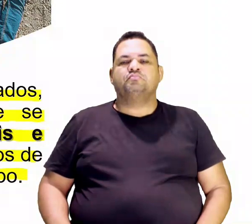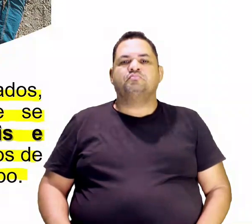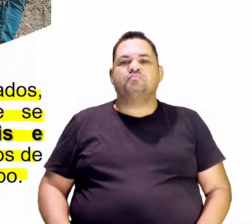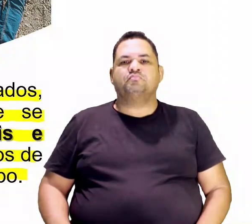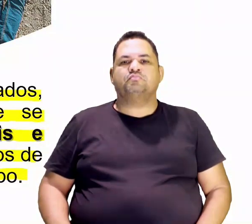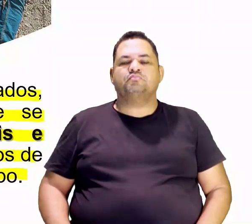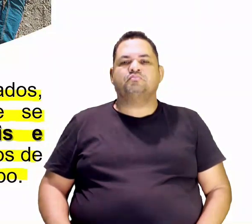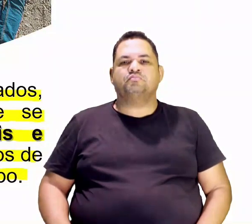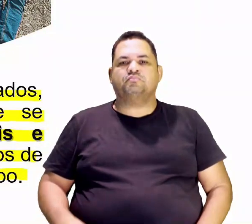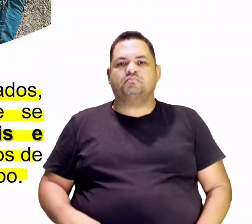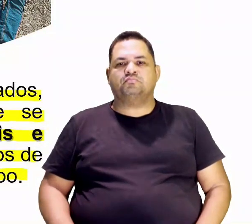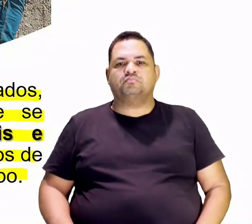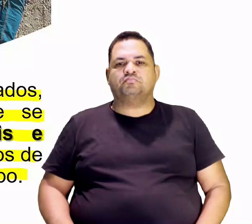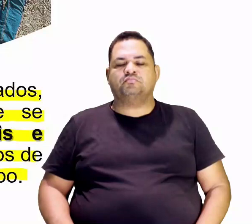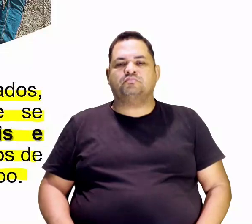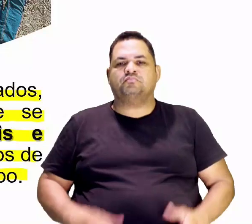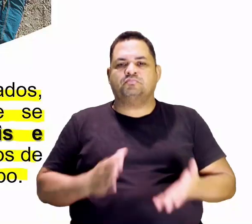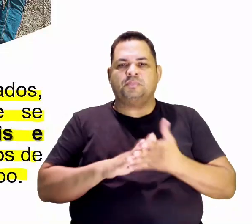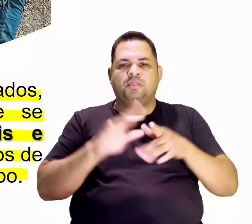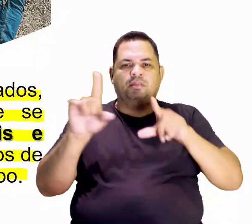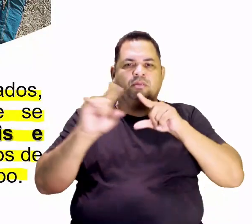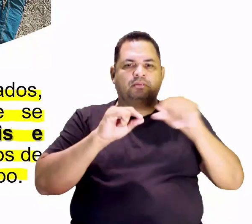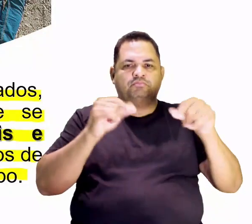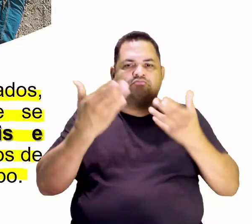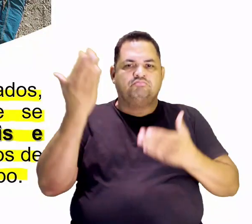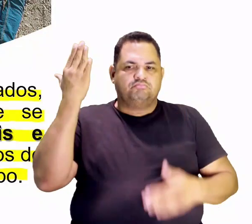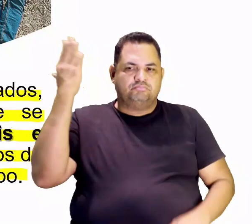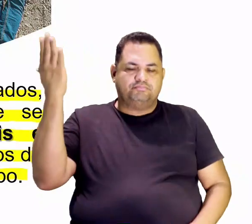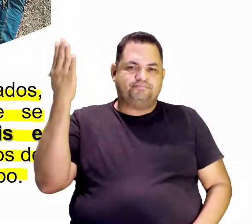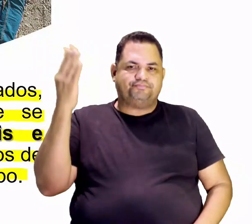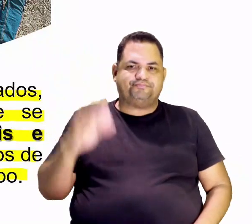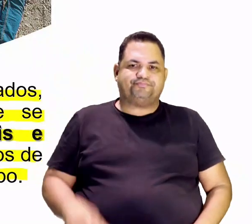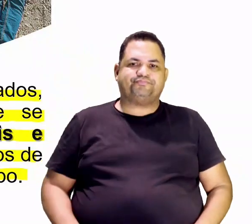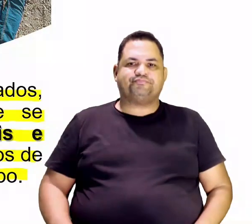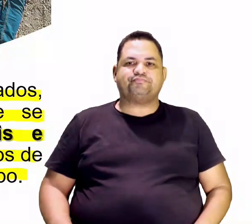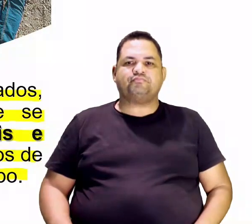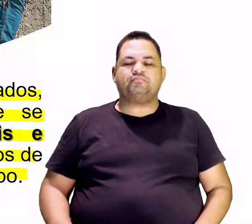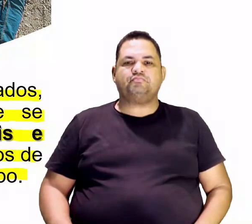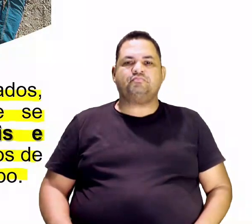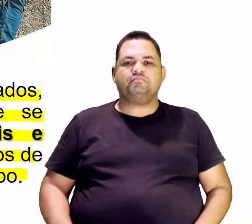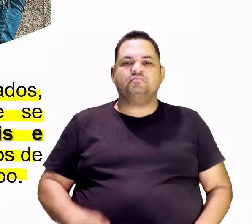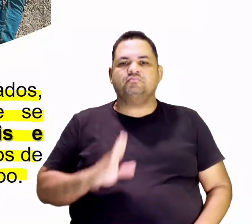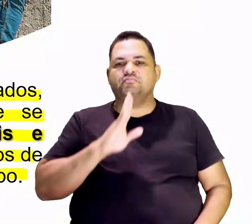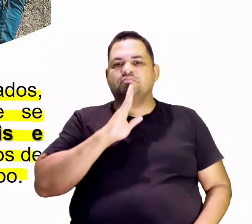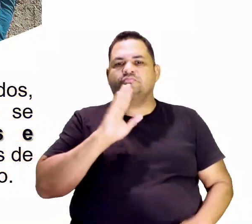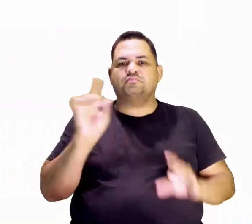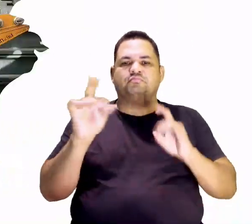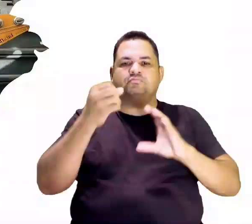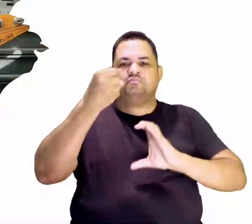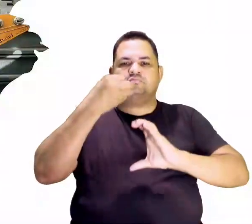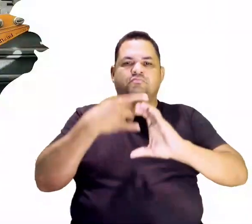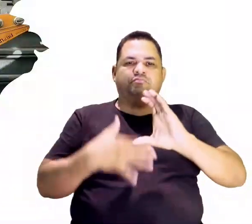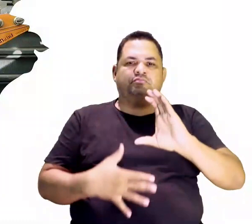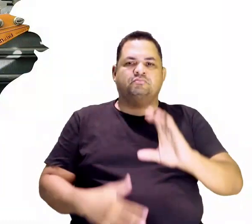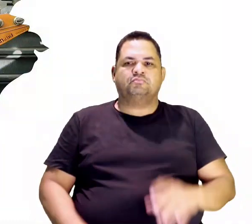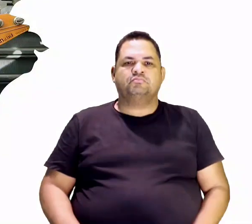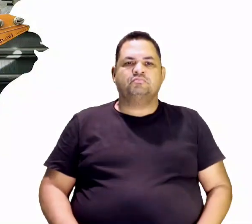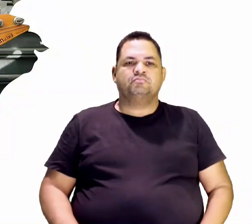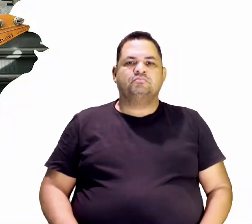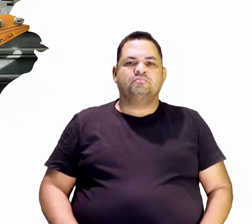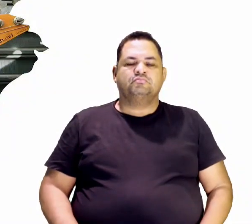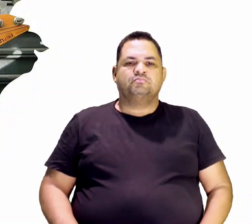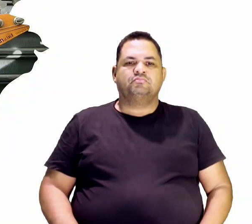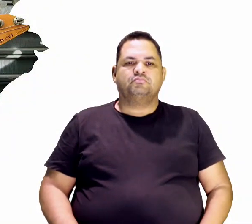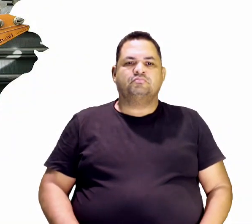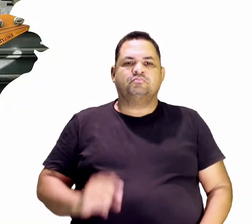Uma pegada mais alternativa. E aí agora a gente vai conhecer um pouco mais dessas características dessas tribos. O que